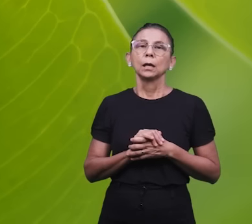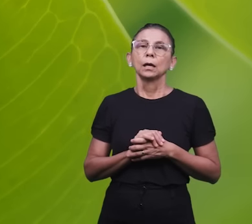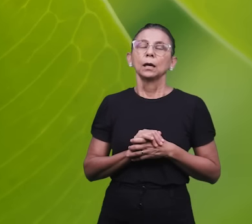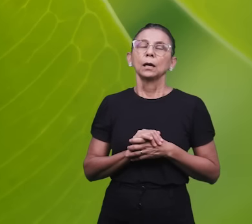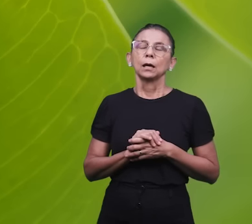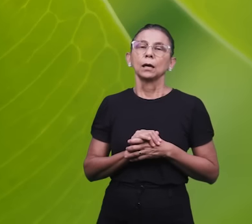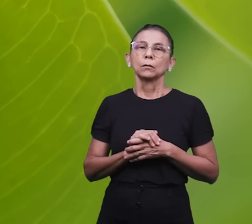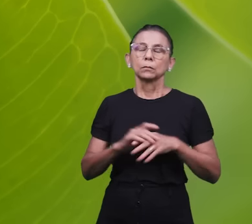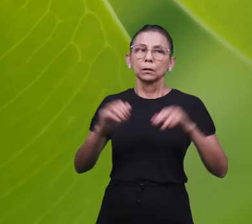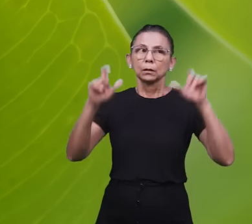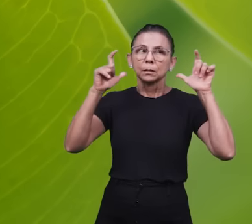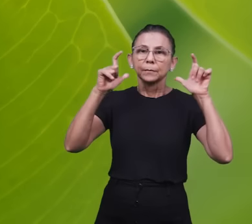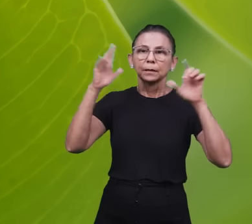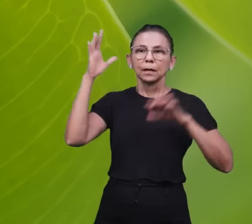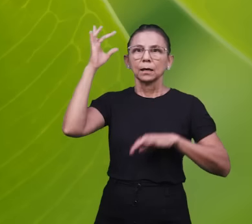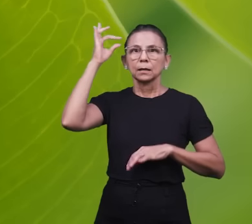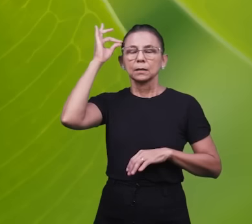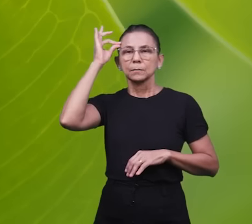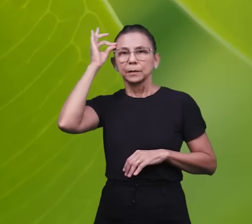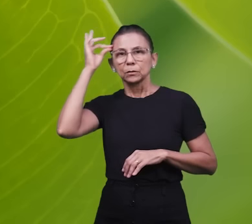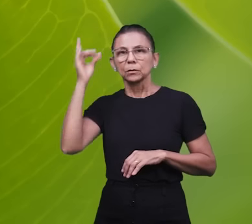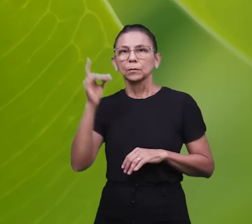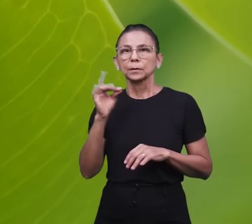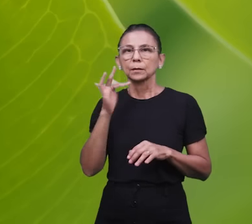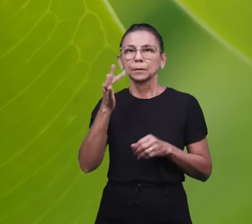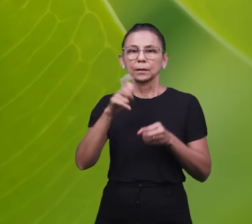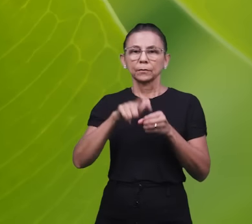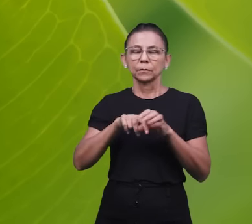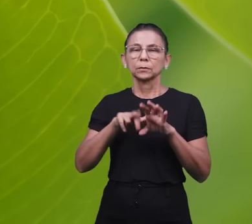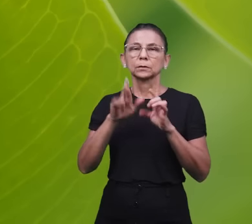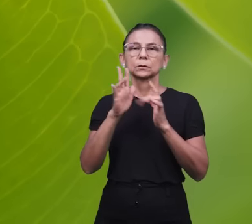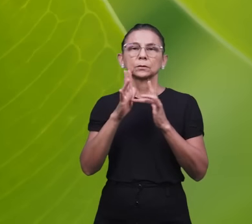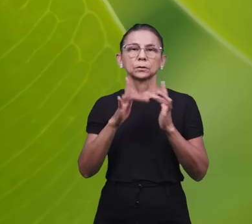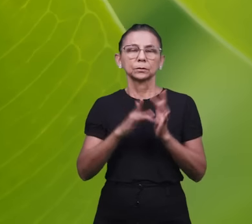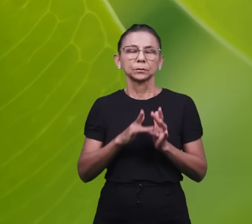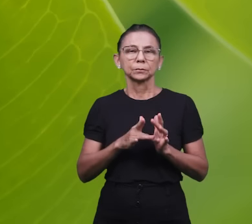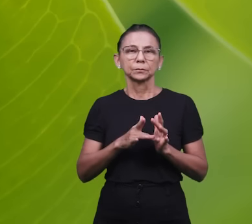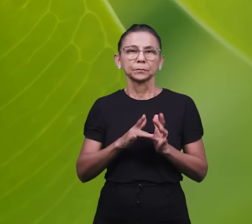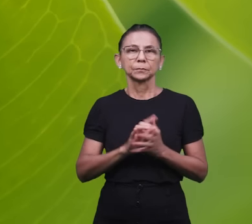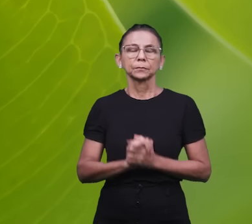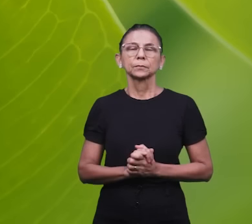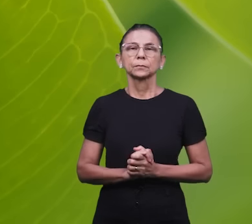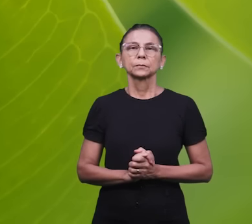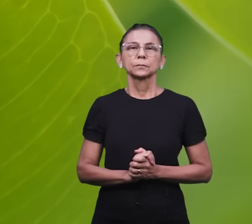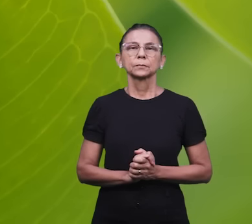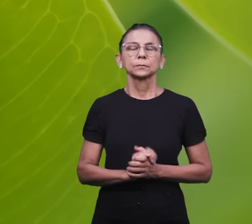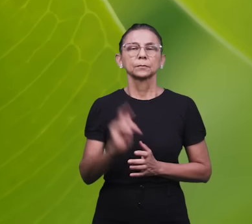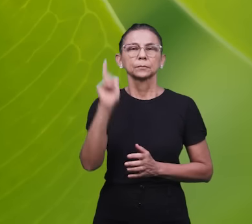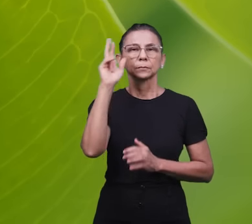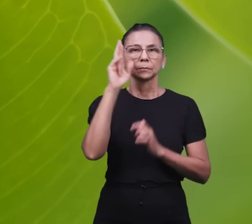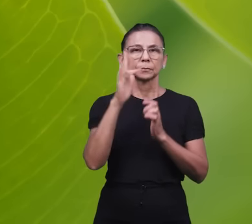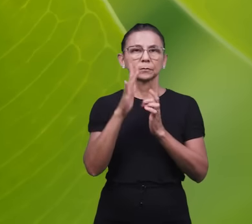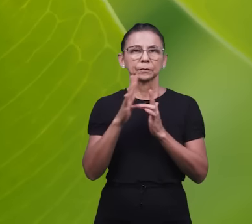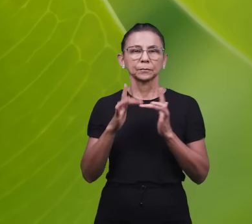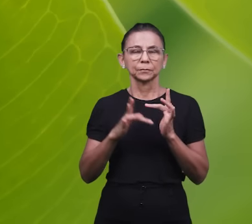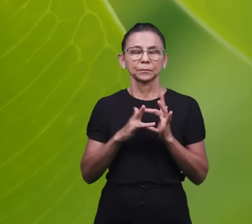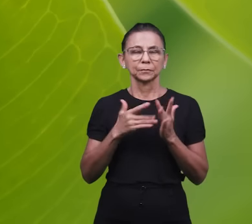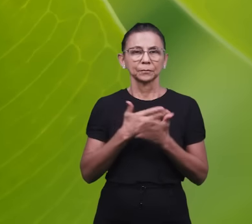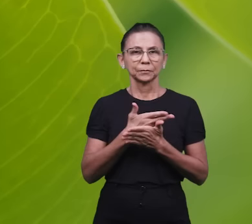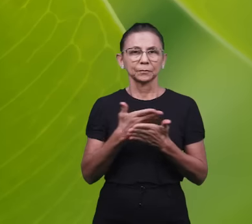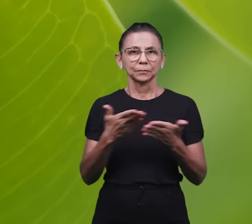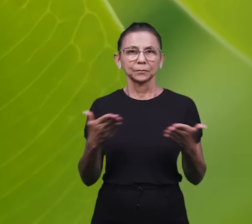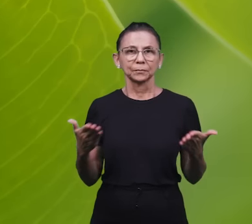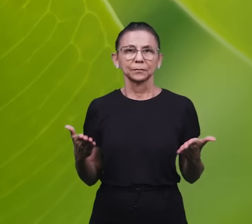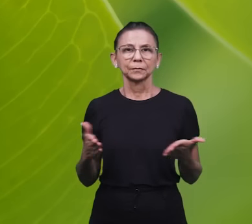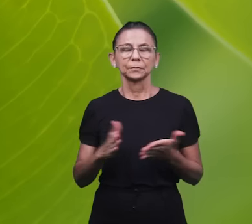preparando para grande volta do Senhor Jesus despeço a todos com a paz do Senhor Jesus a paz do Senhor